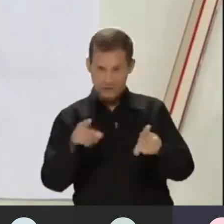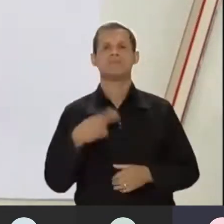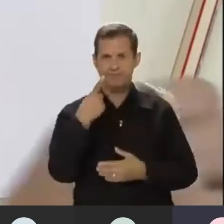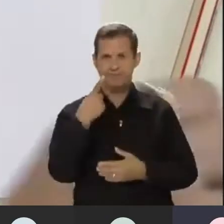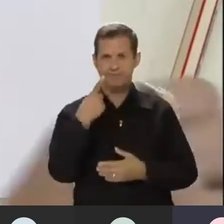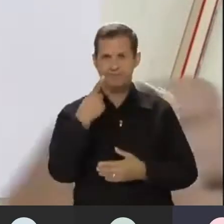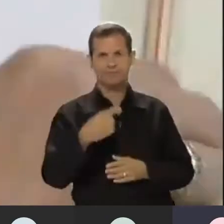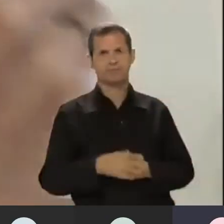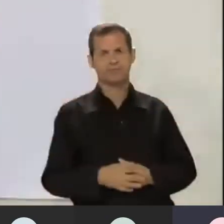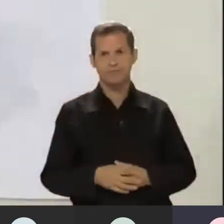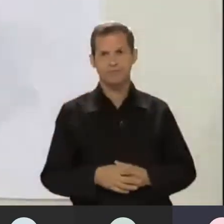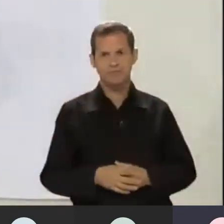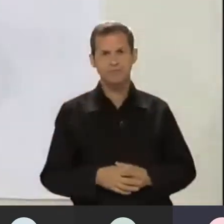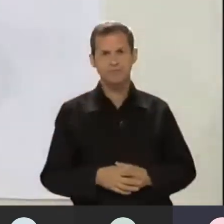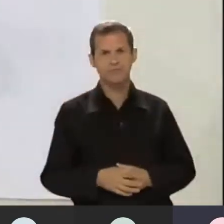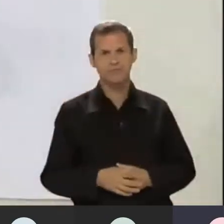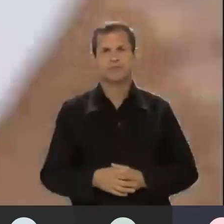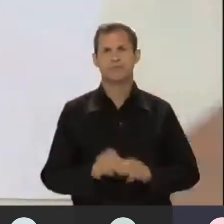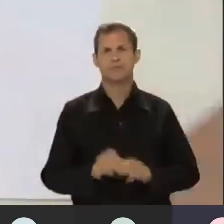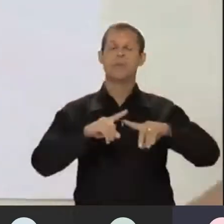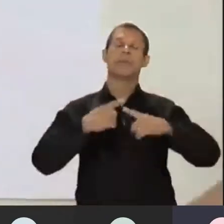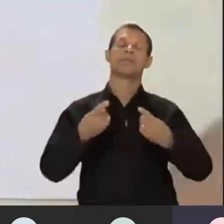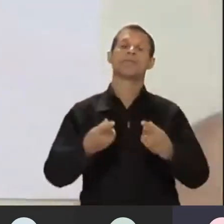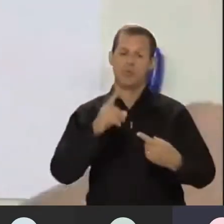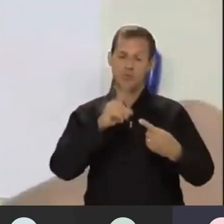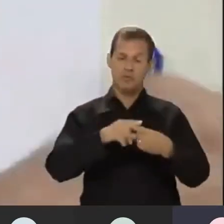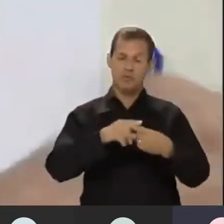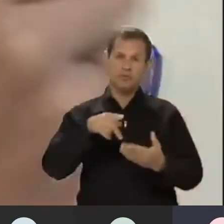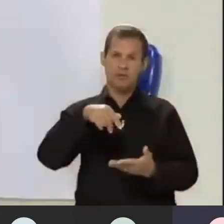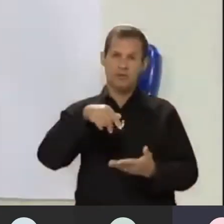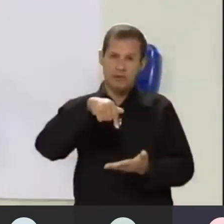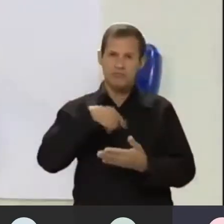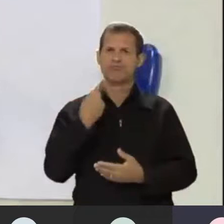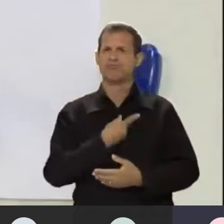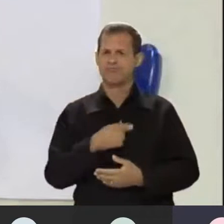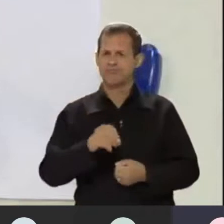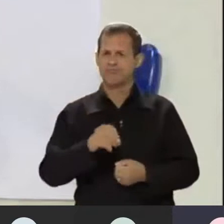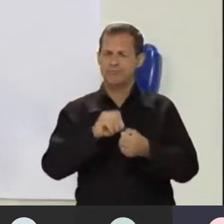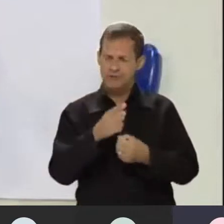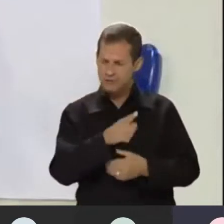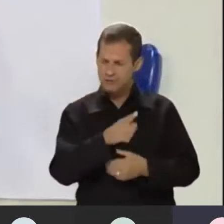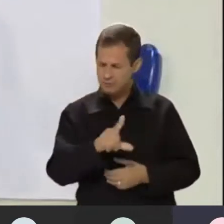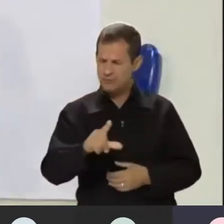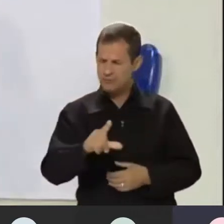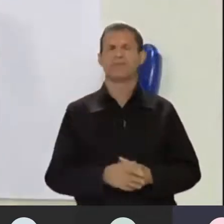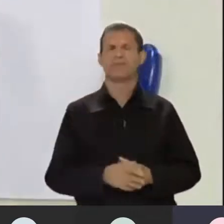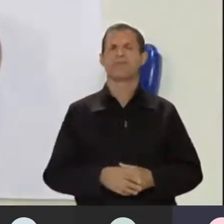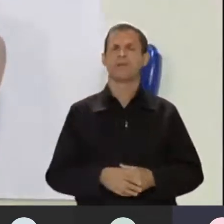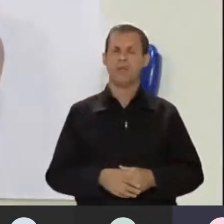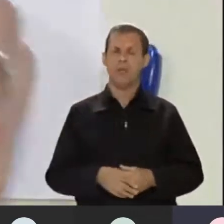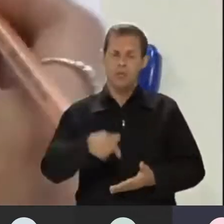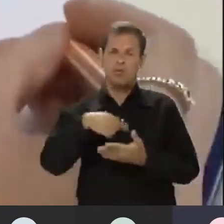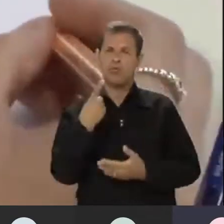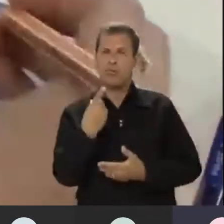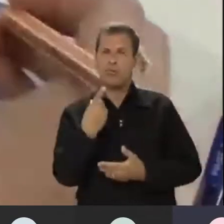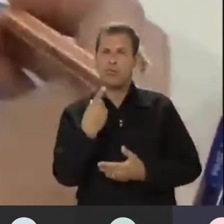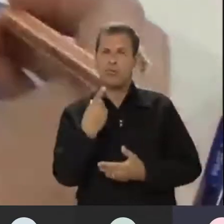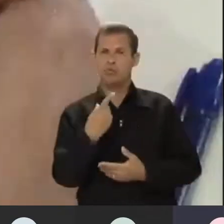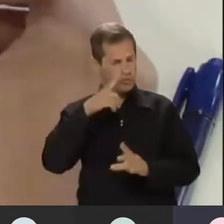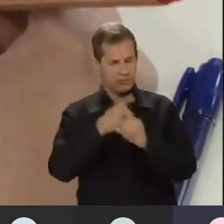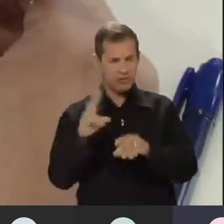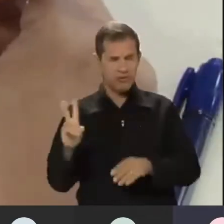relativamente, nosso ponto 1, tá? Então, o primeiro ponto. Se a gente rebater aqui, ó, esse ponto